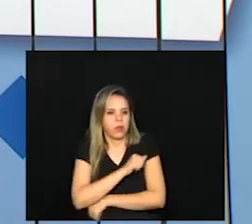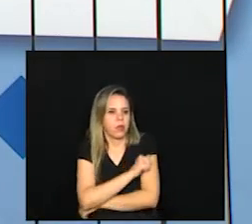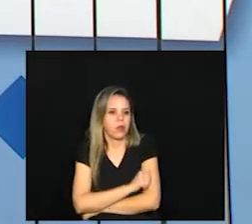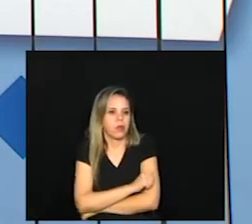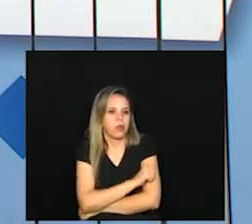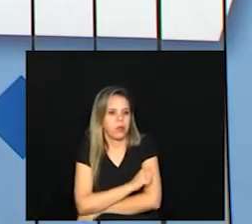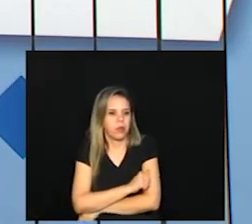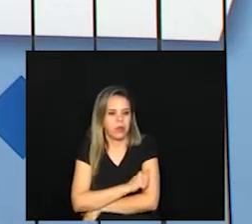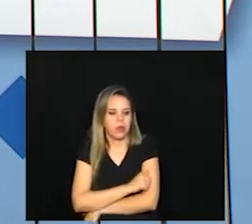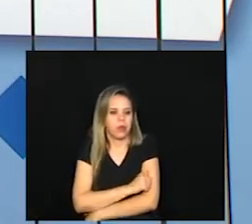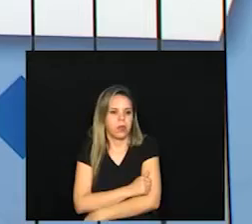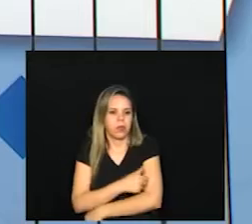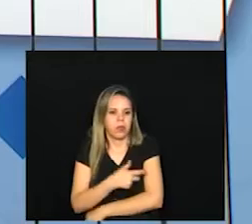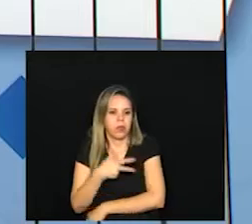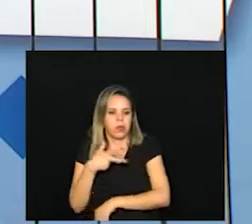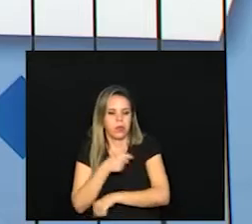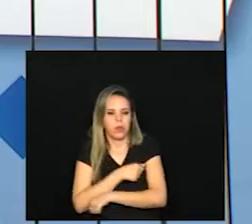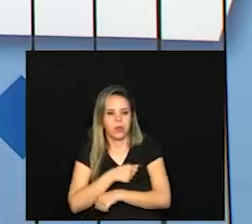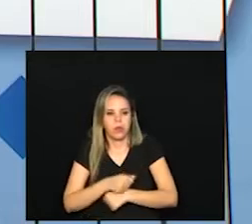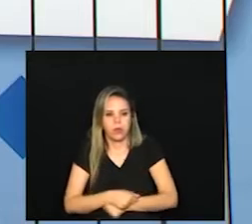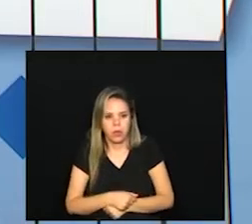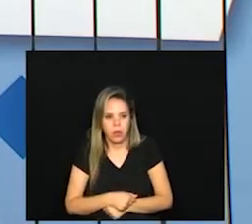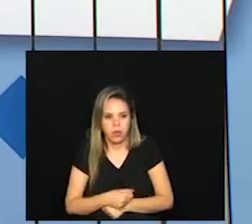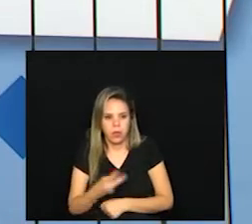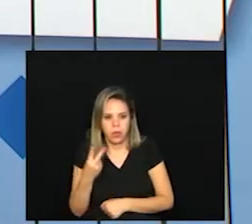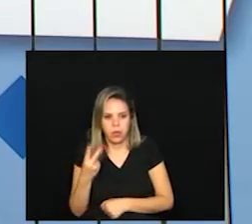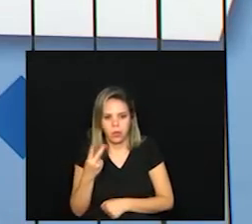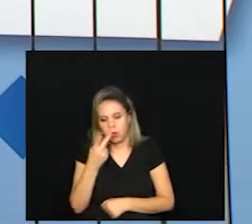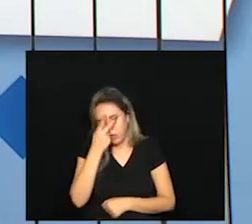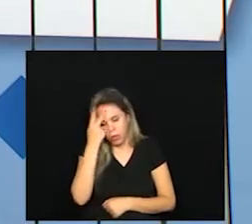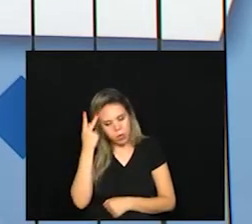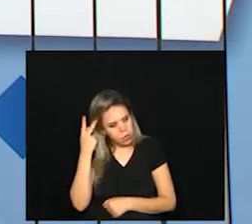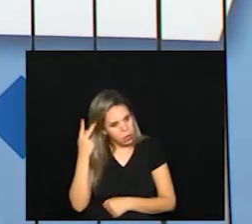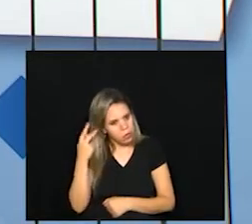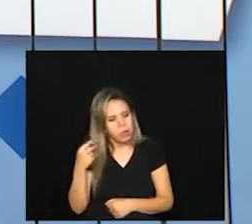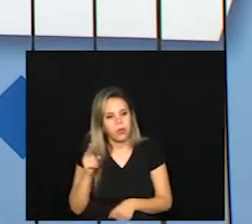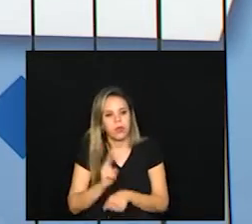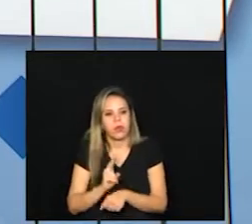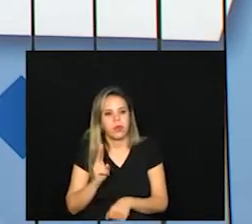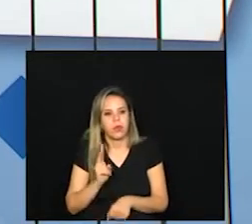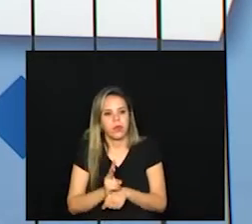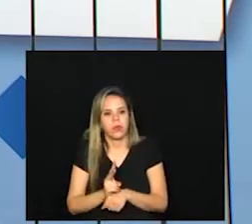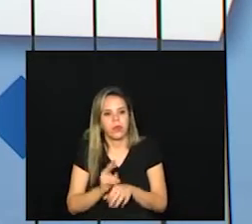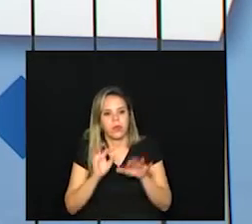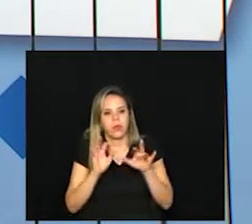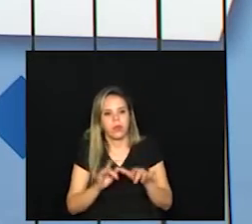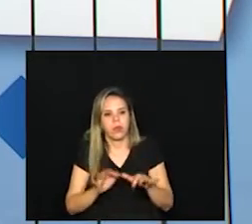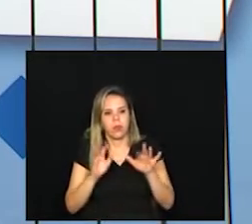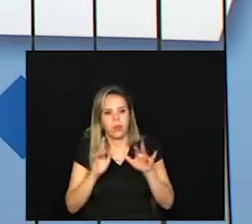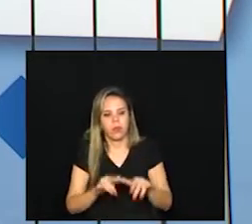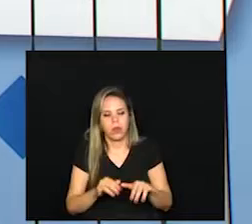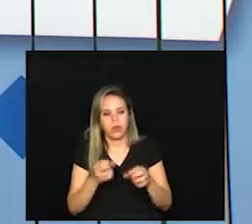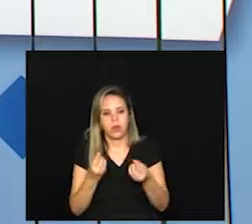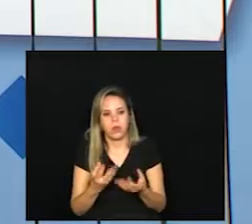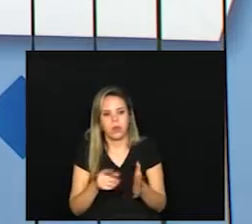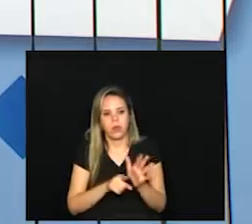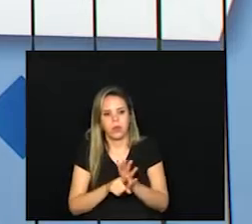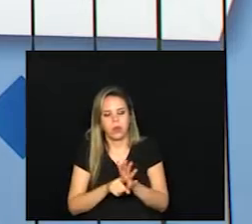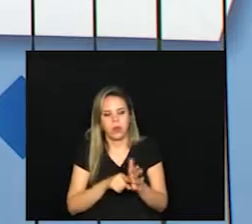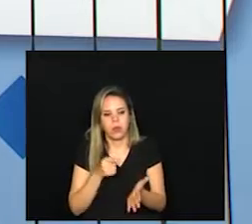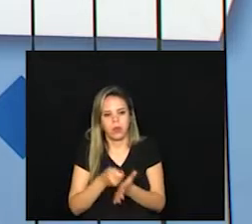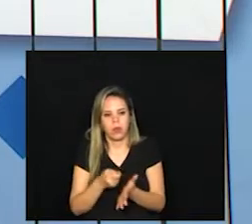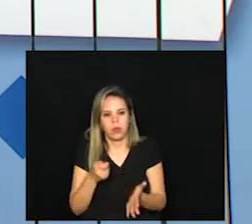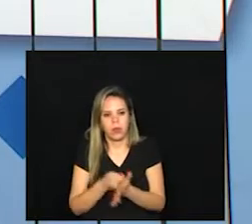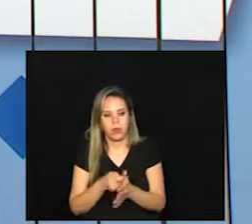enfermagem para aplicar as doses e duas pessoas para cuidar da digitação dos dados